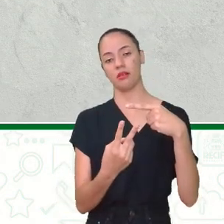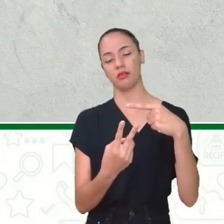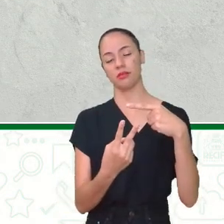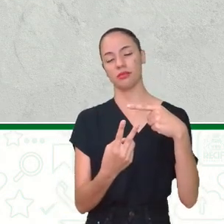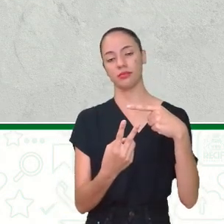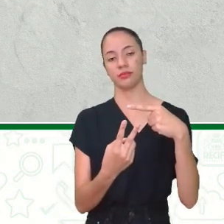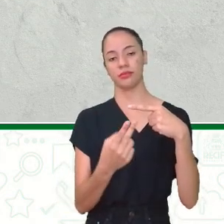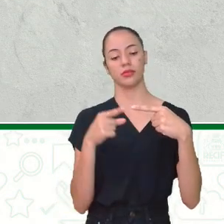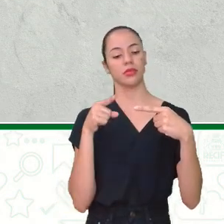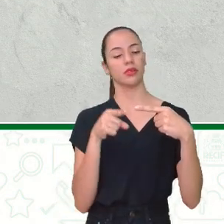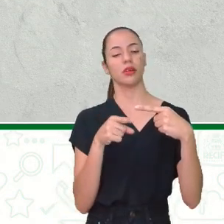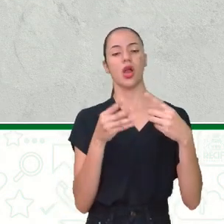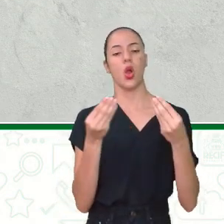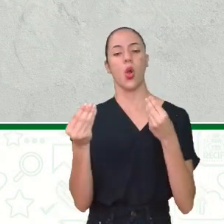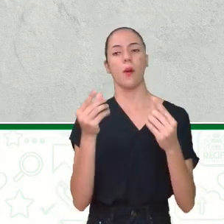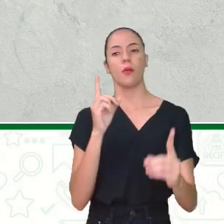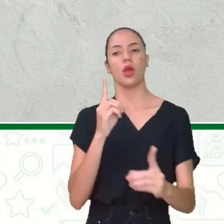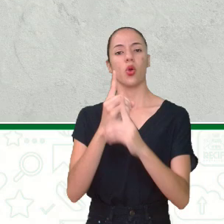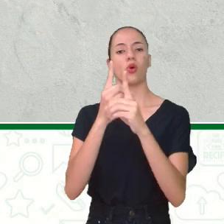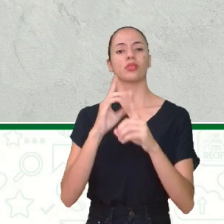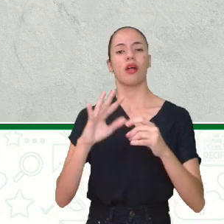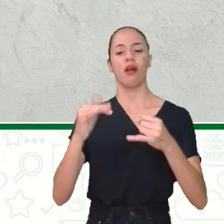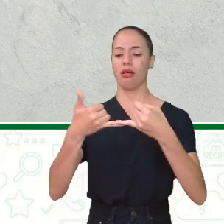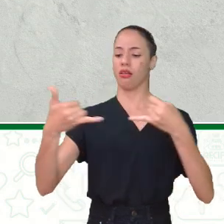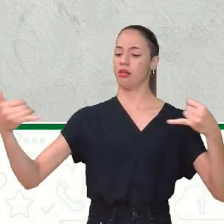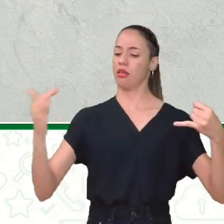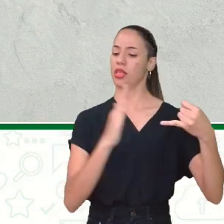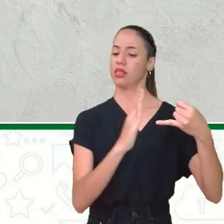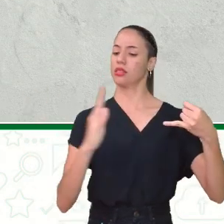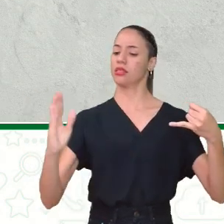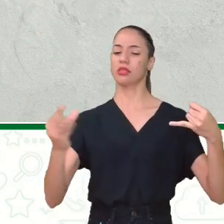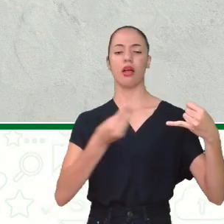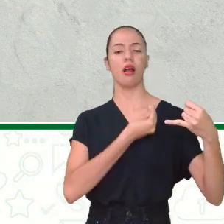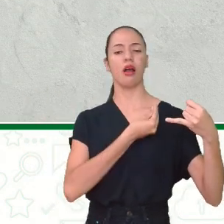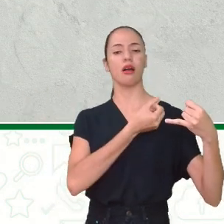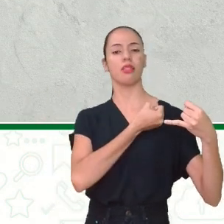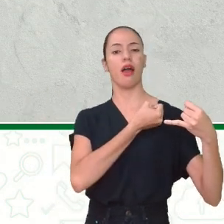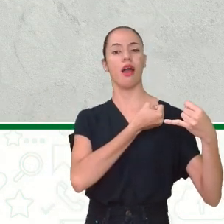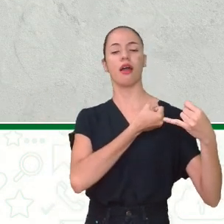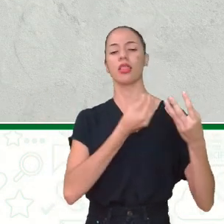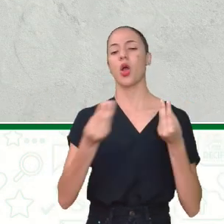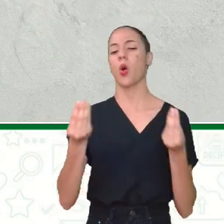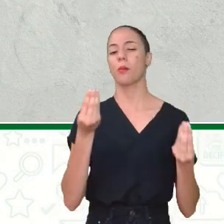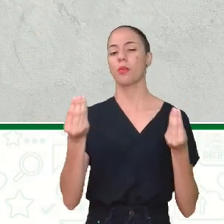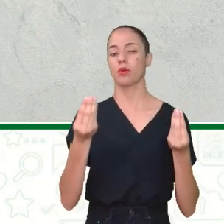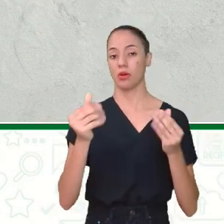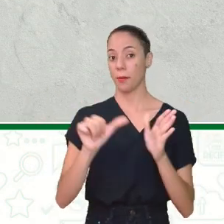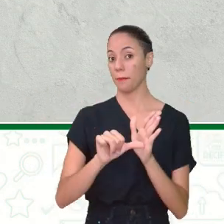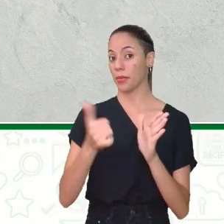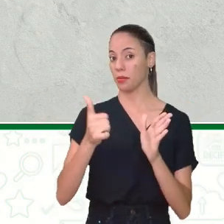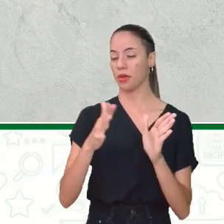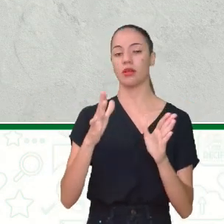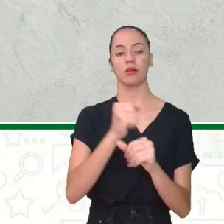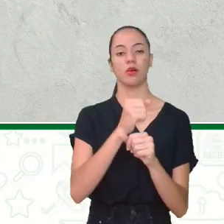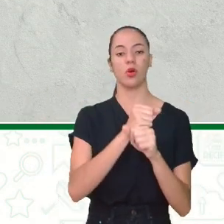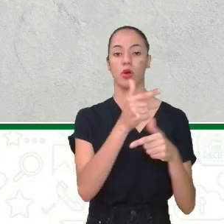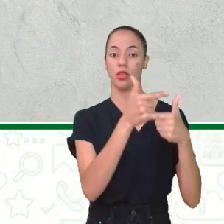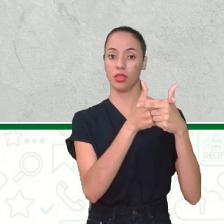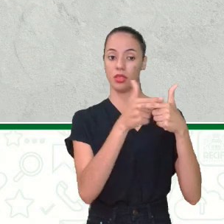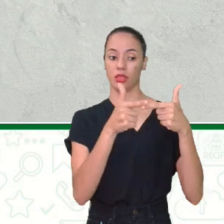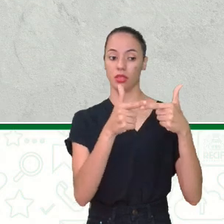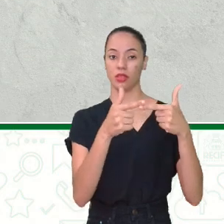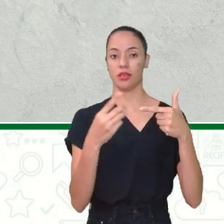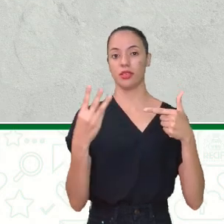encontrar 3 meios ali na reta? Certo? Primeiro eu faço a divisão, né? Vou fazer a divisão